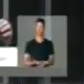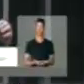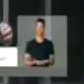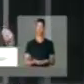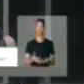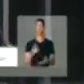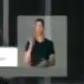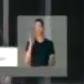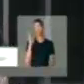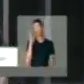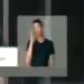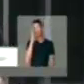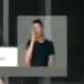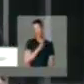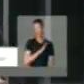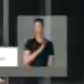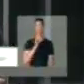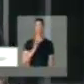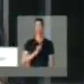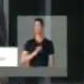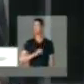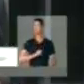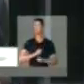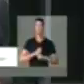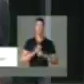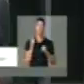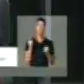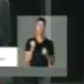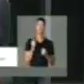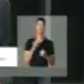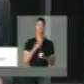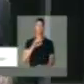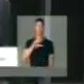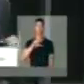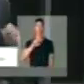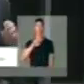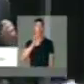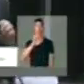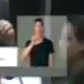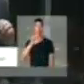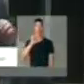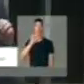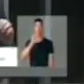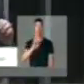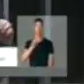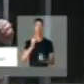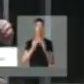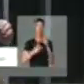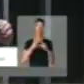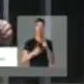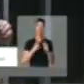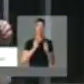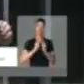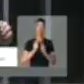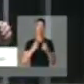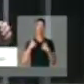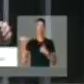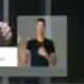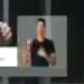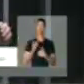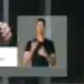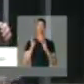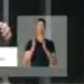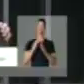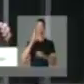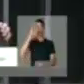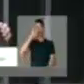Isso é maldade, isso é covardia, isso é crueldade com a atividade econômica, como eu disse, que